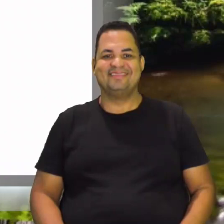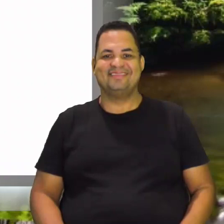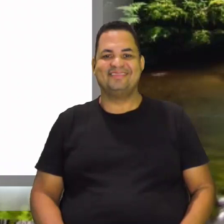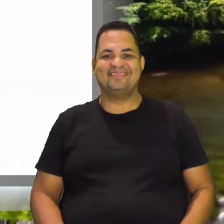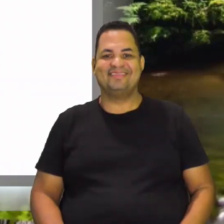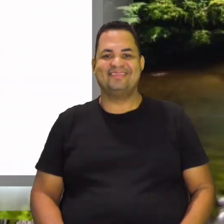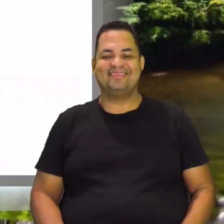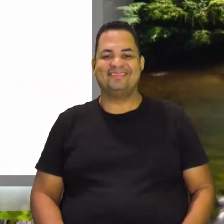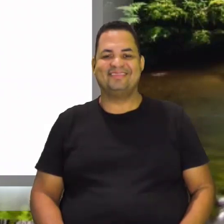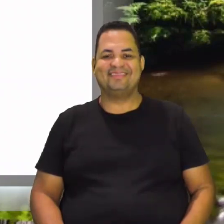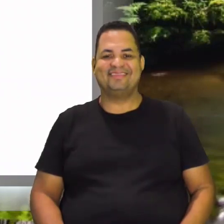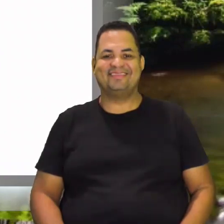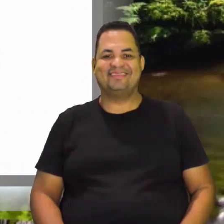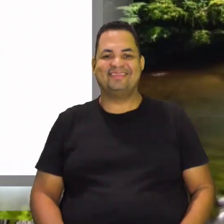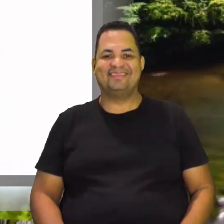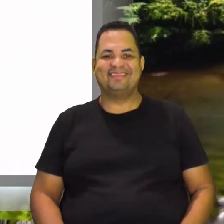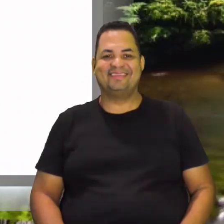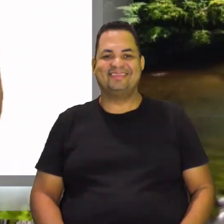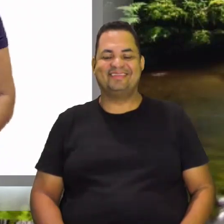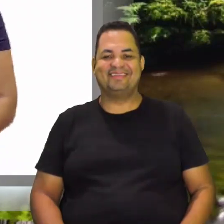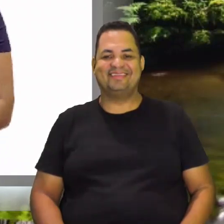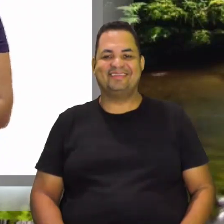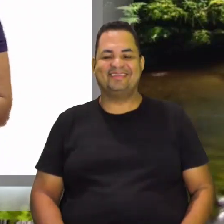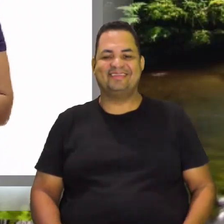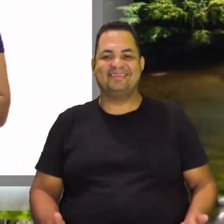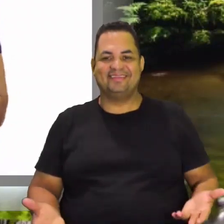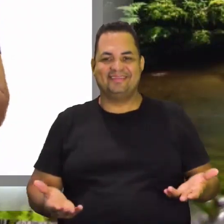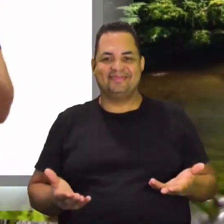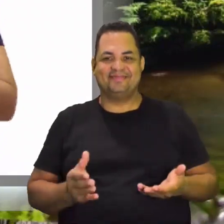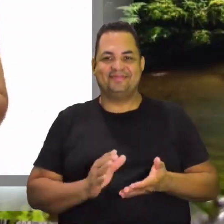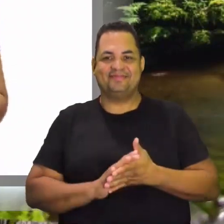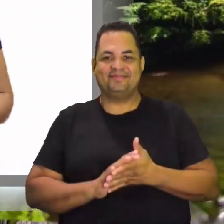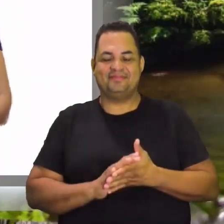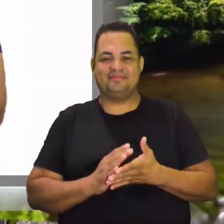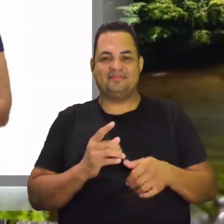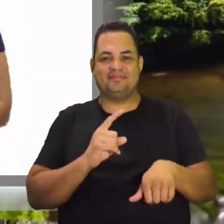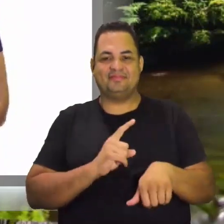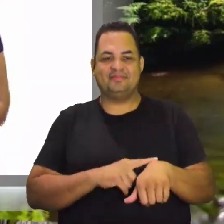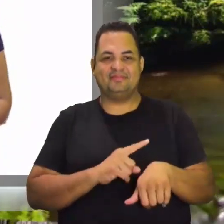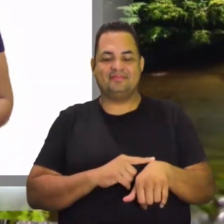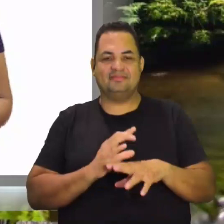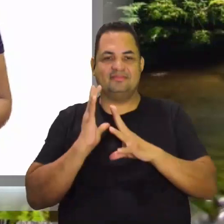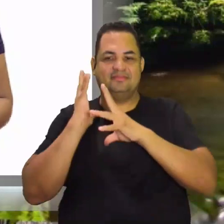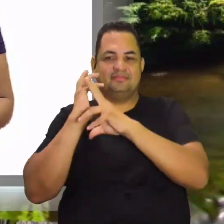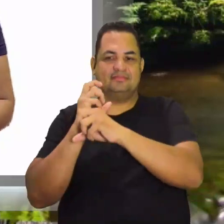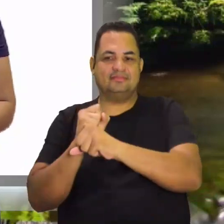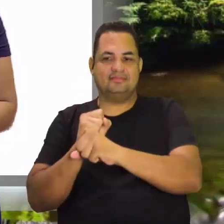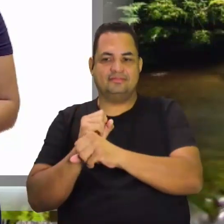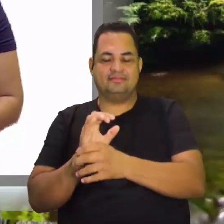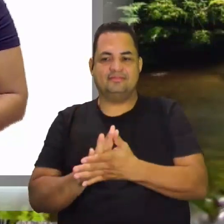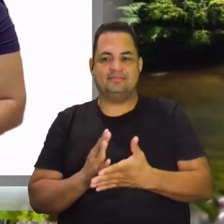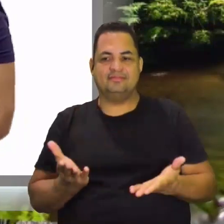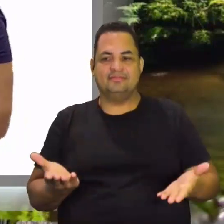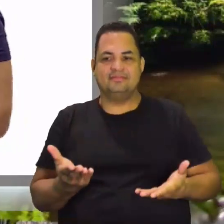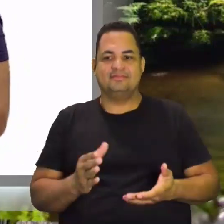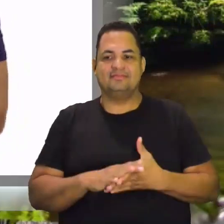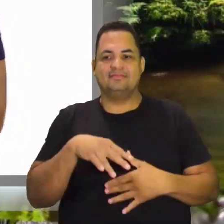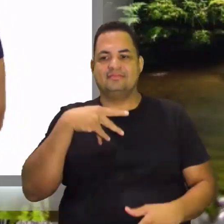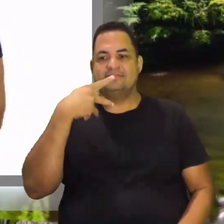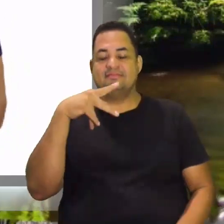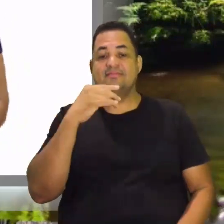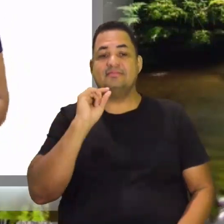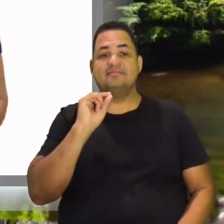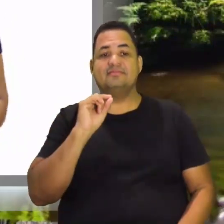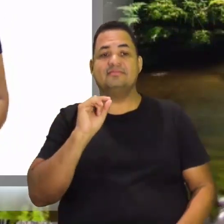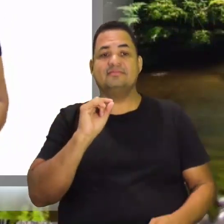Tô te espremendo, vamos espremer aqui um pouco. Galera, a gente vai agora para o momento da revisão. É isso e o que aí. a gente estava falando mesmo,